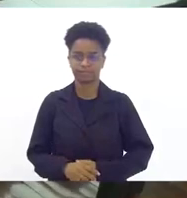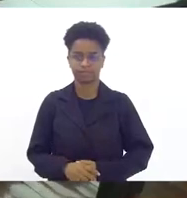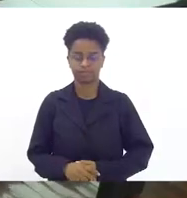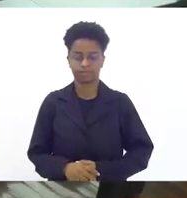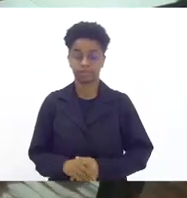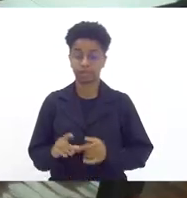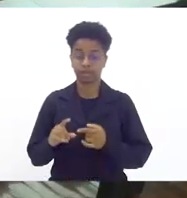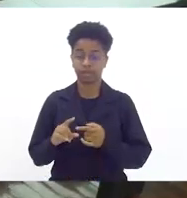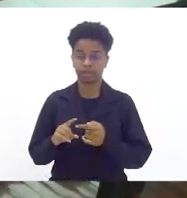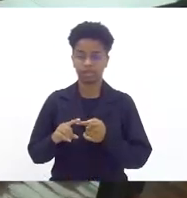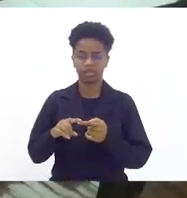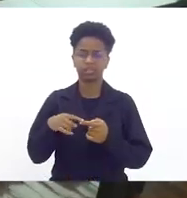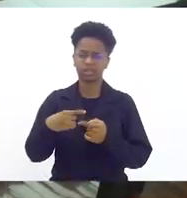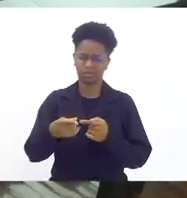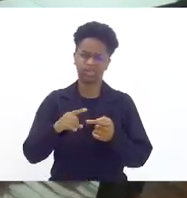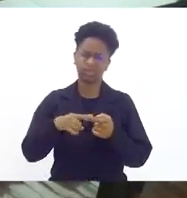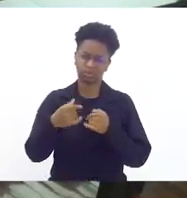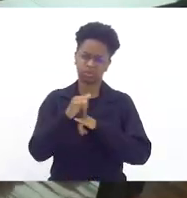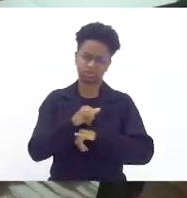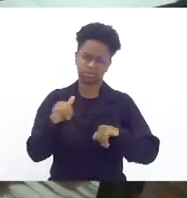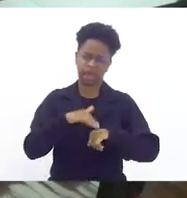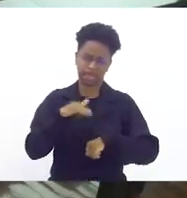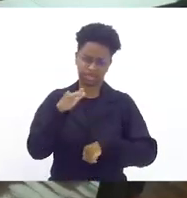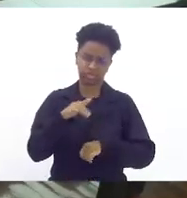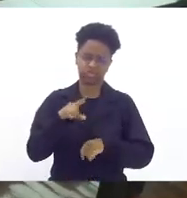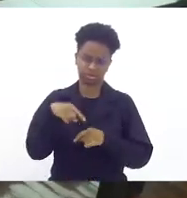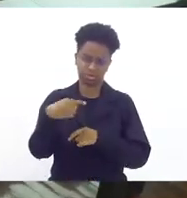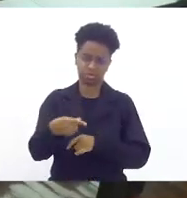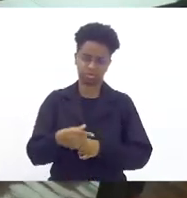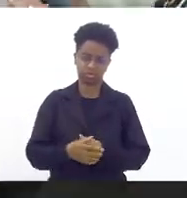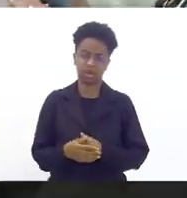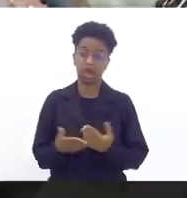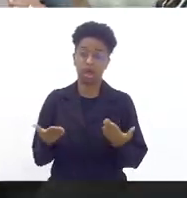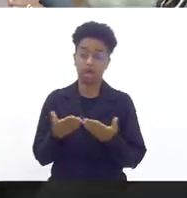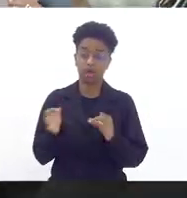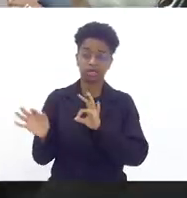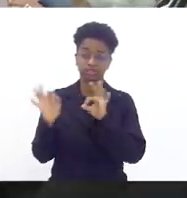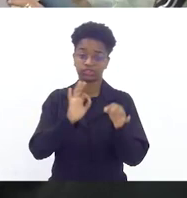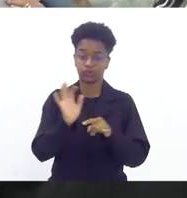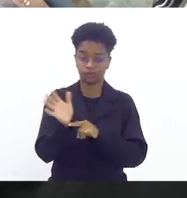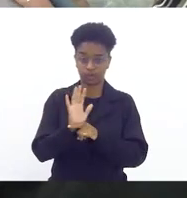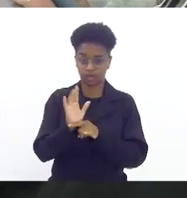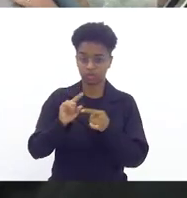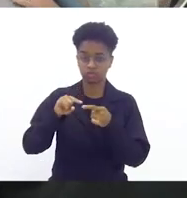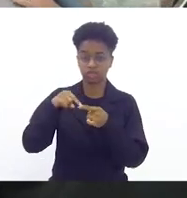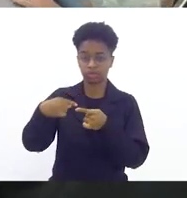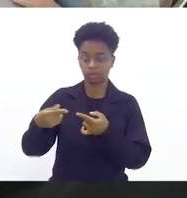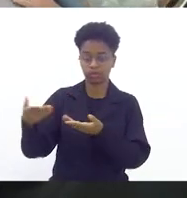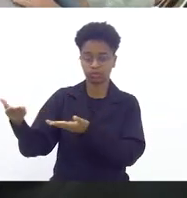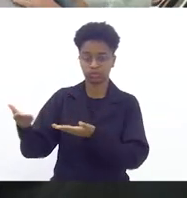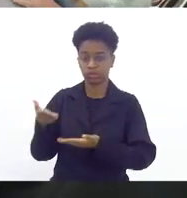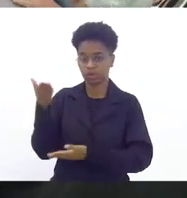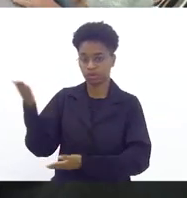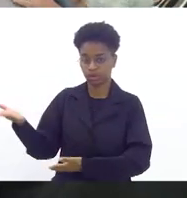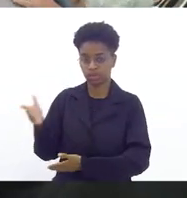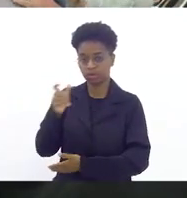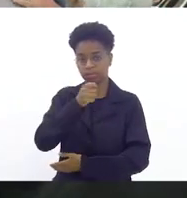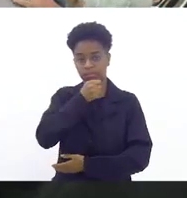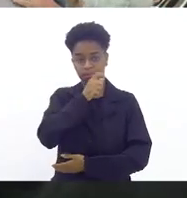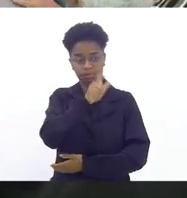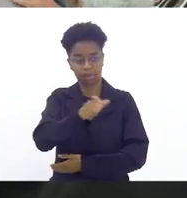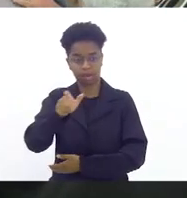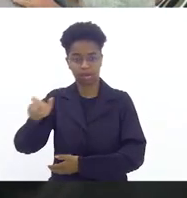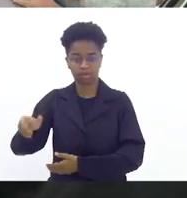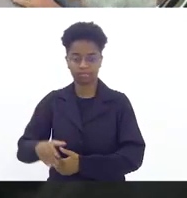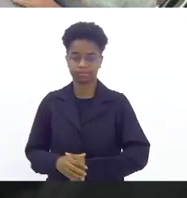Depois nós vamos anunciando mais. Depois nós vamos anunciando mais. Vamos Vamos, então, ver o vídeo e passar a palavra para os integrantes da mesa.